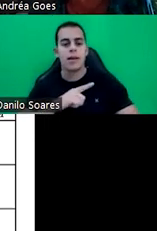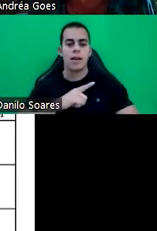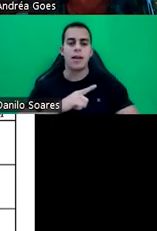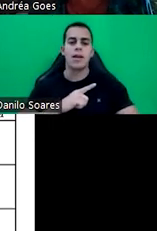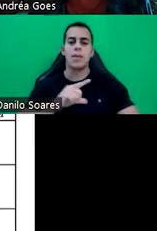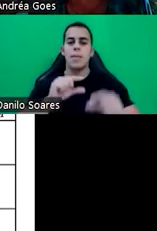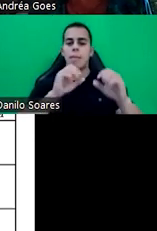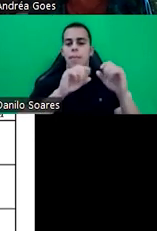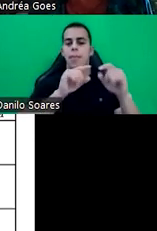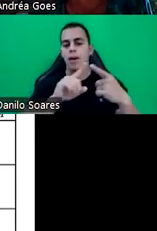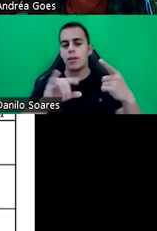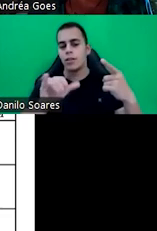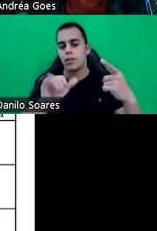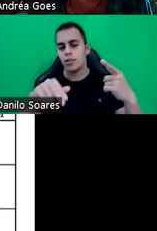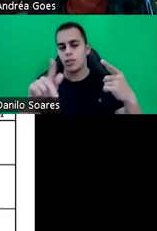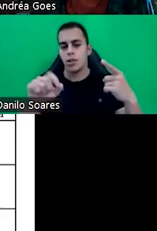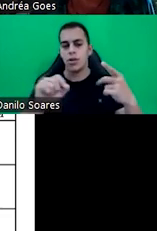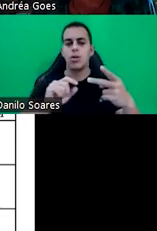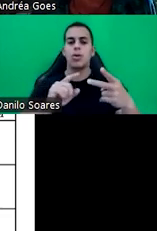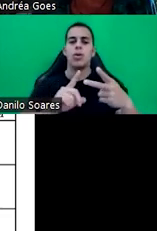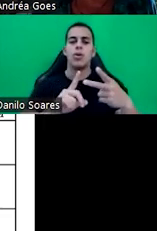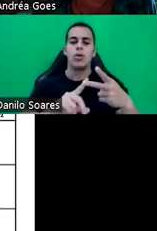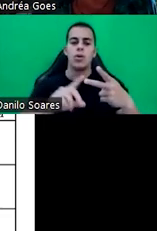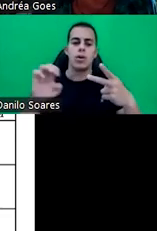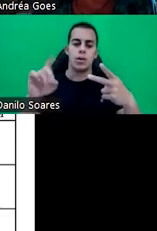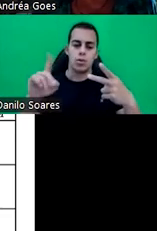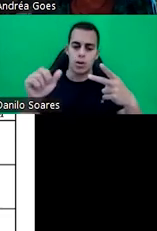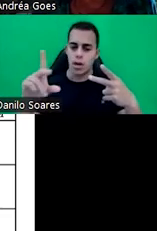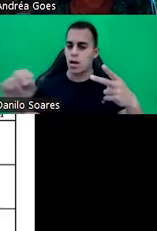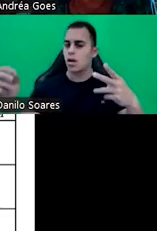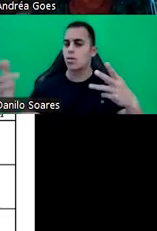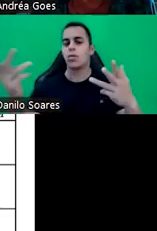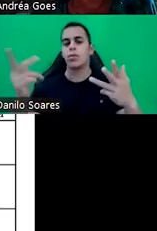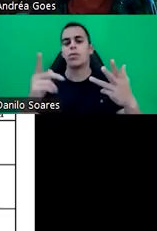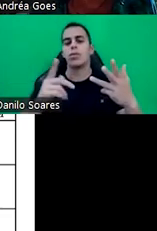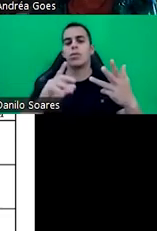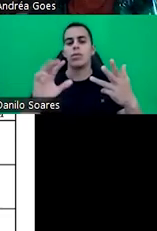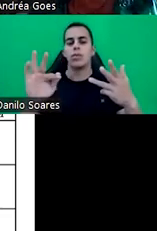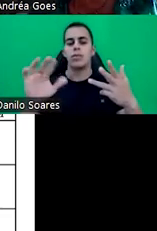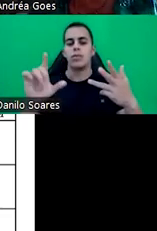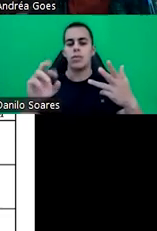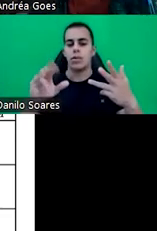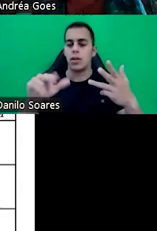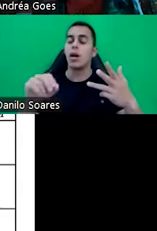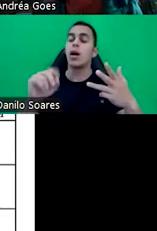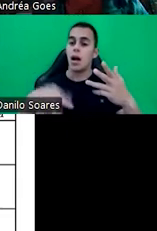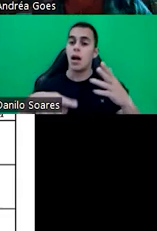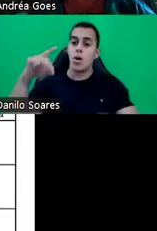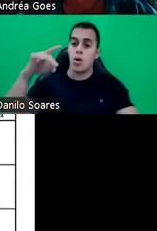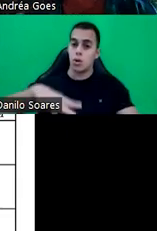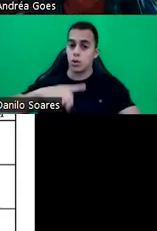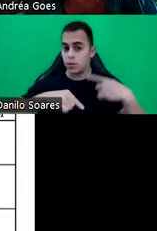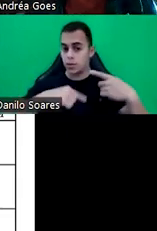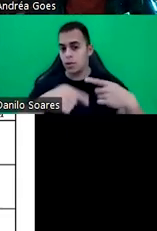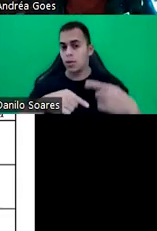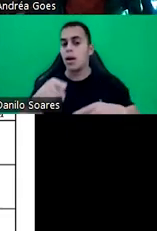João, Floriano, Eduardo, Alicinha e Bibiano, são os últimos filhos, a última geração. A gente publicou esse trabalho em 2017, como eu falei, na experiência